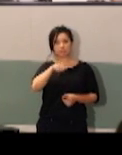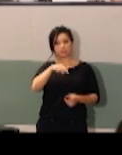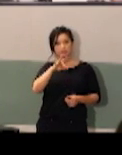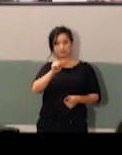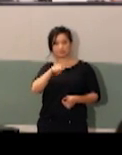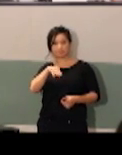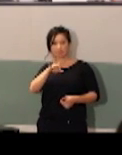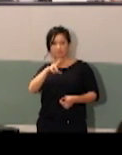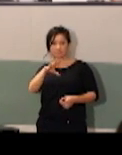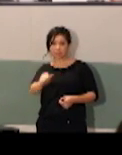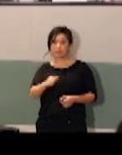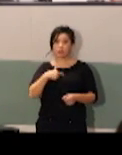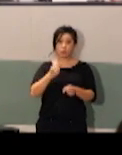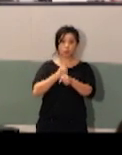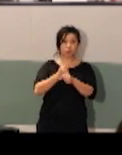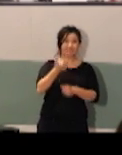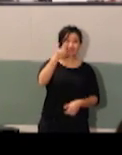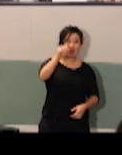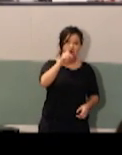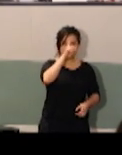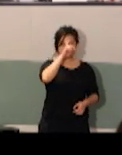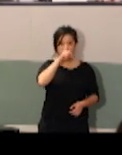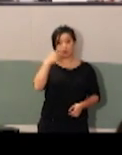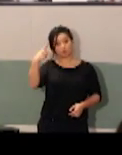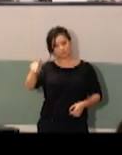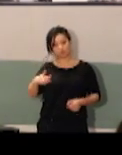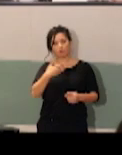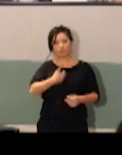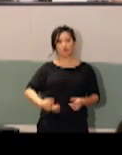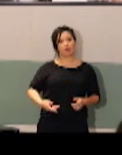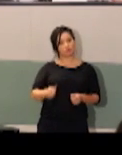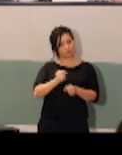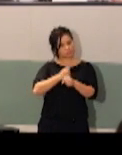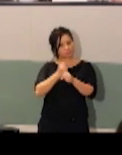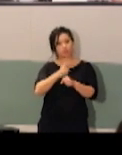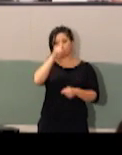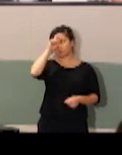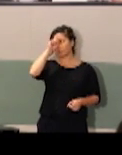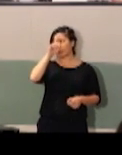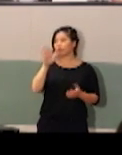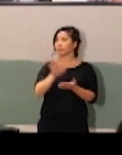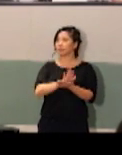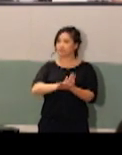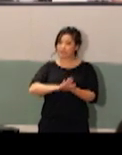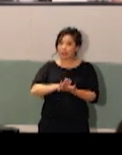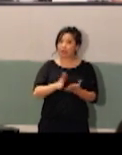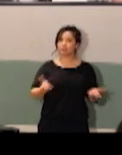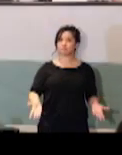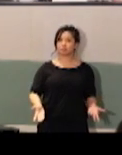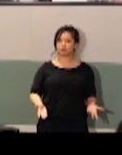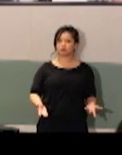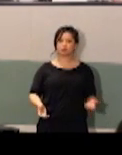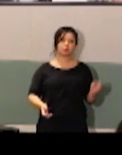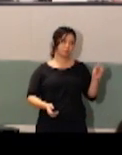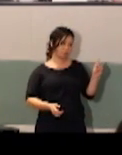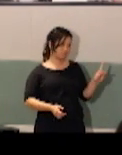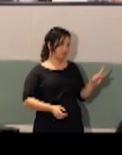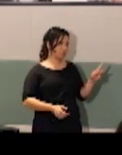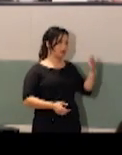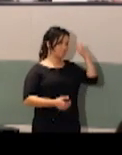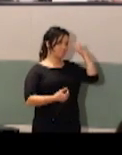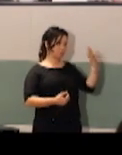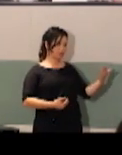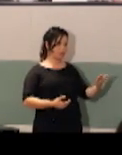mais. É preciso que tenhamos todos um compromisso de auditar essa obra. Ok, candidato. Muito obrigada, muito obrigada. Vou partir agora